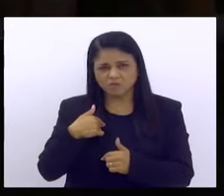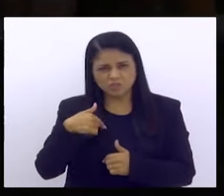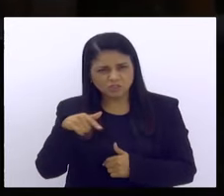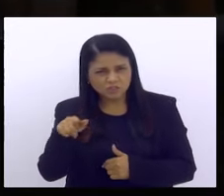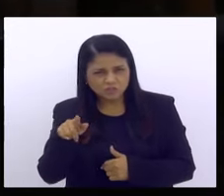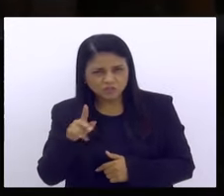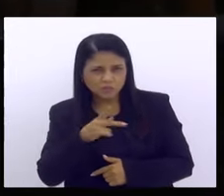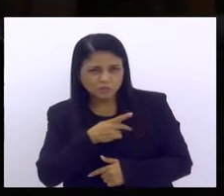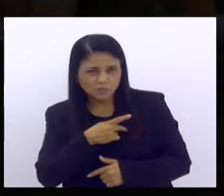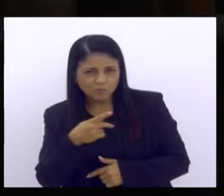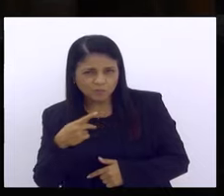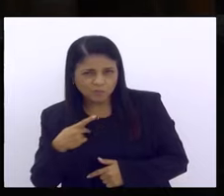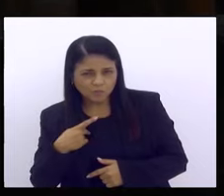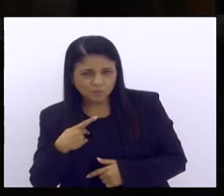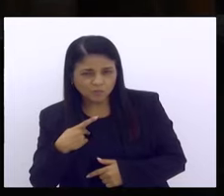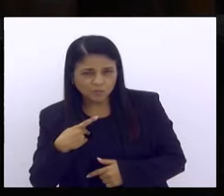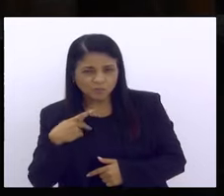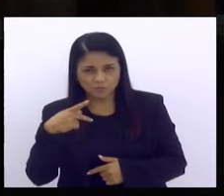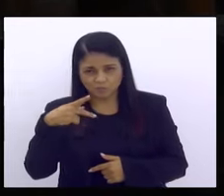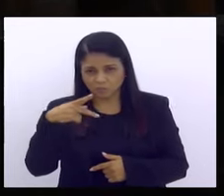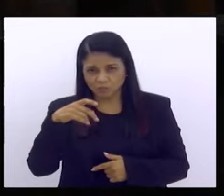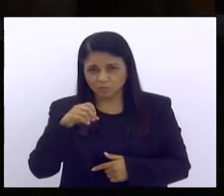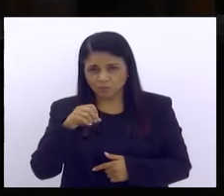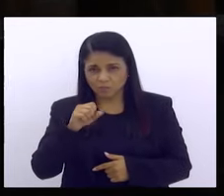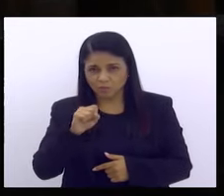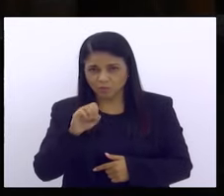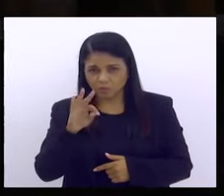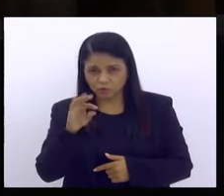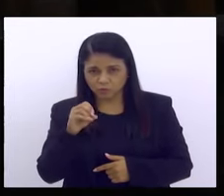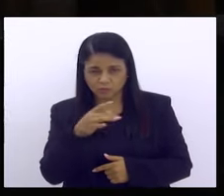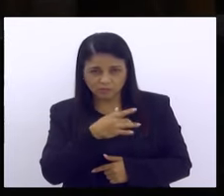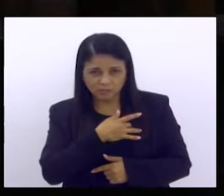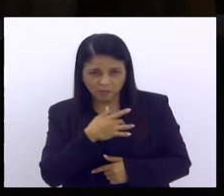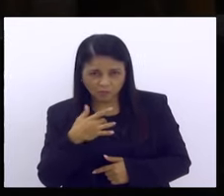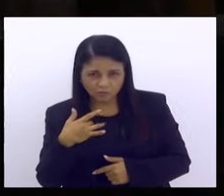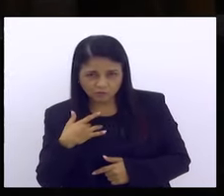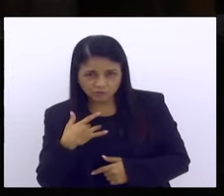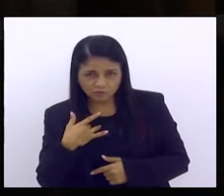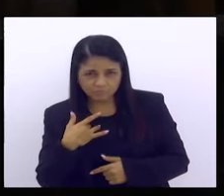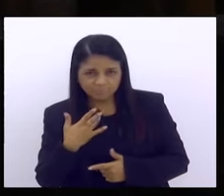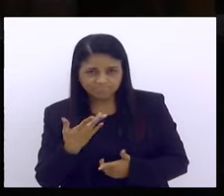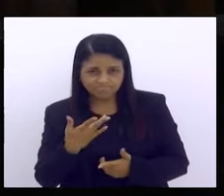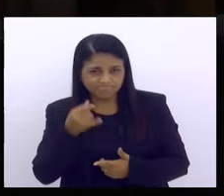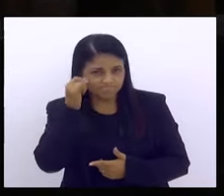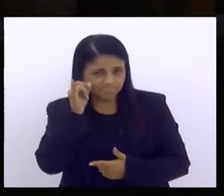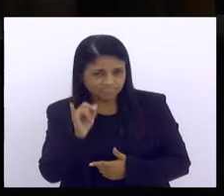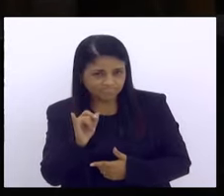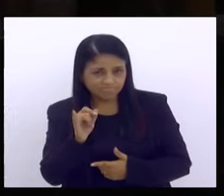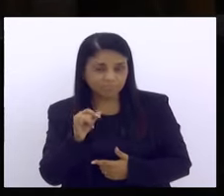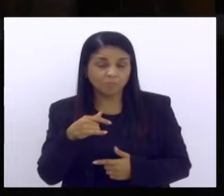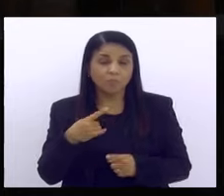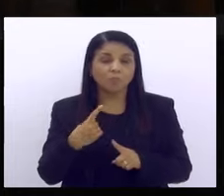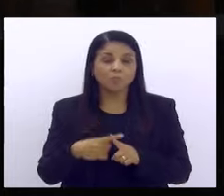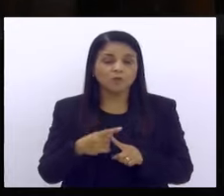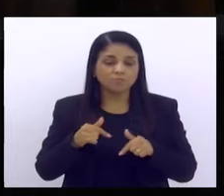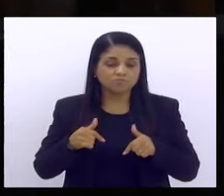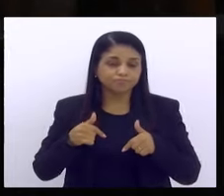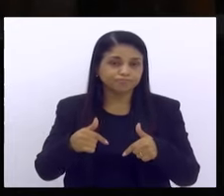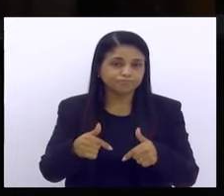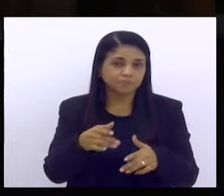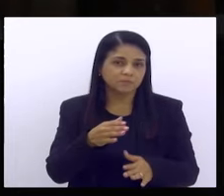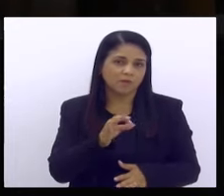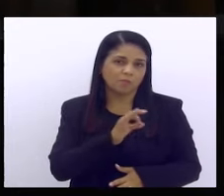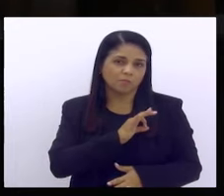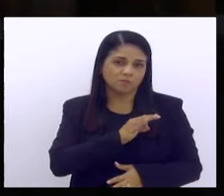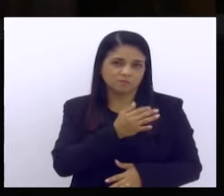posto de saúde porque estava ocorrendo uma operação da Polícia Federal. Perguntas